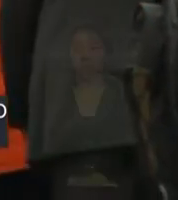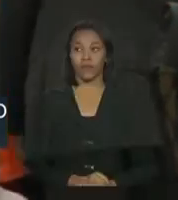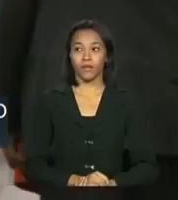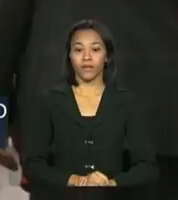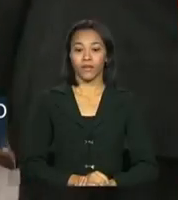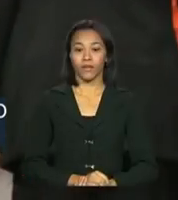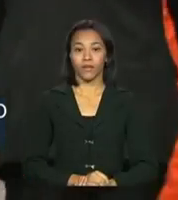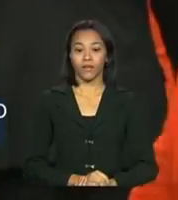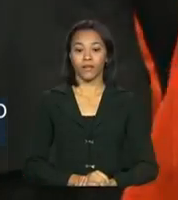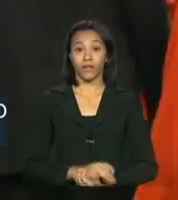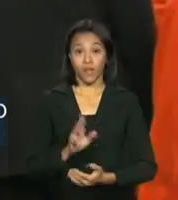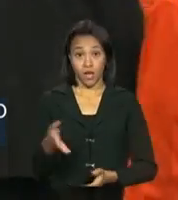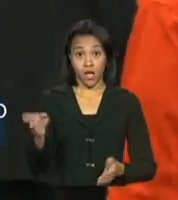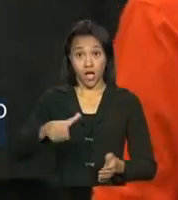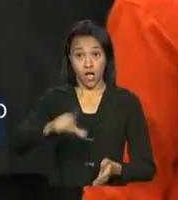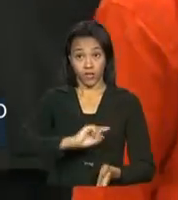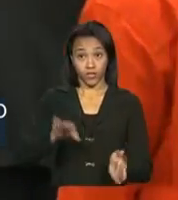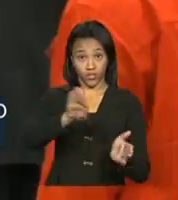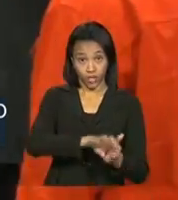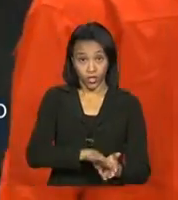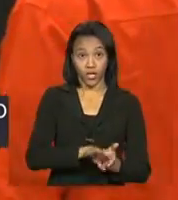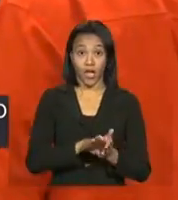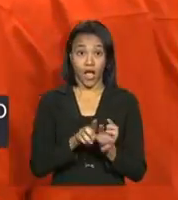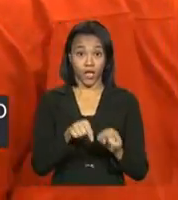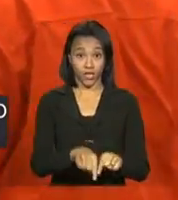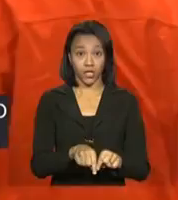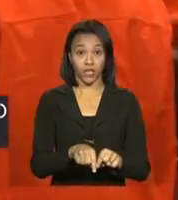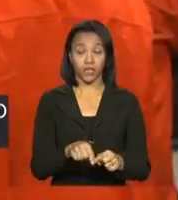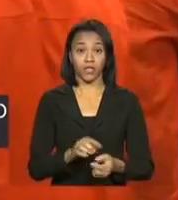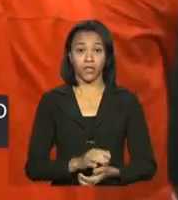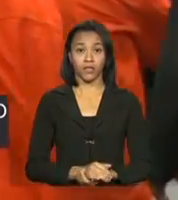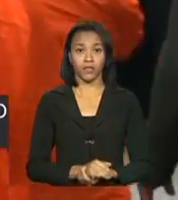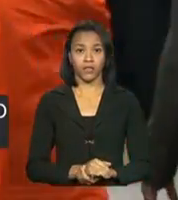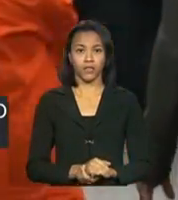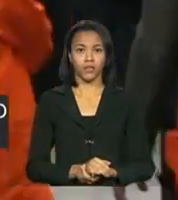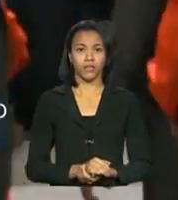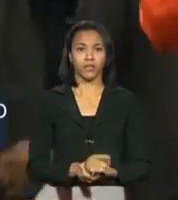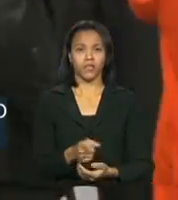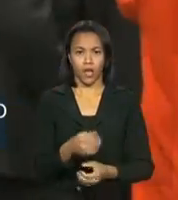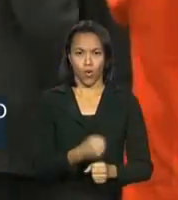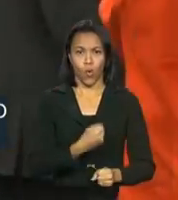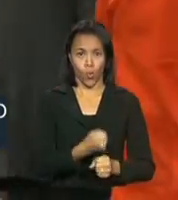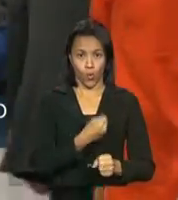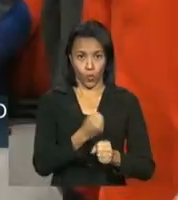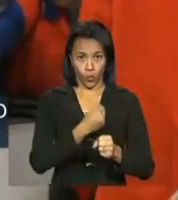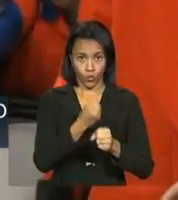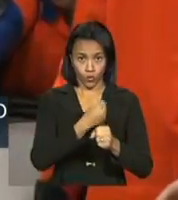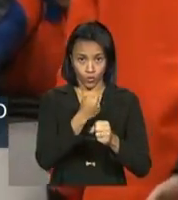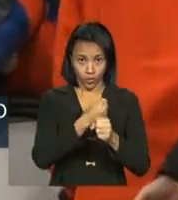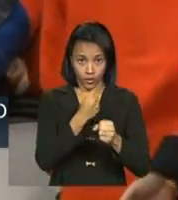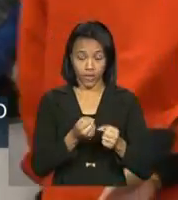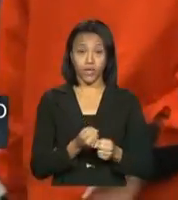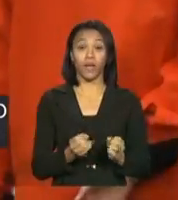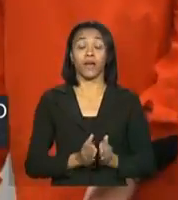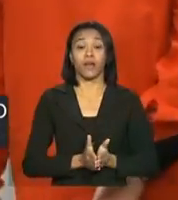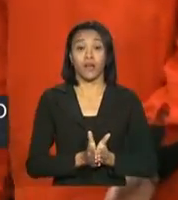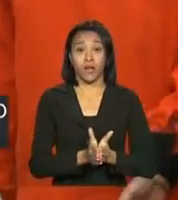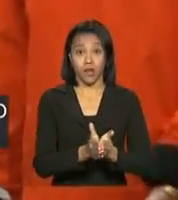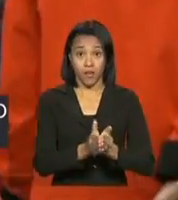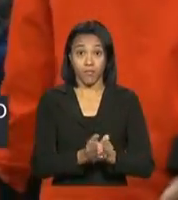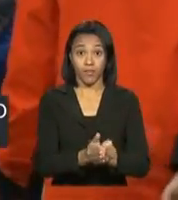Bom, e antes de chegar a este ponto onde está sendo construída a plataforma, a